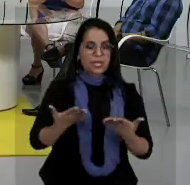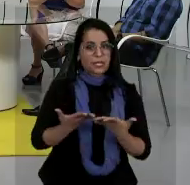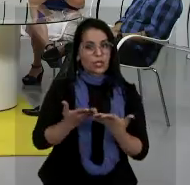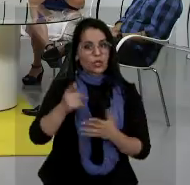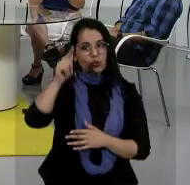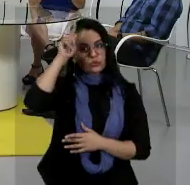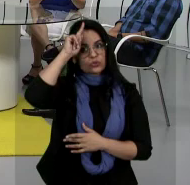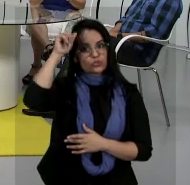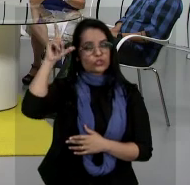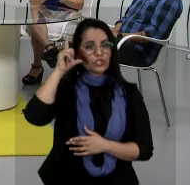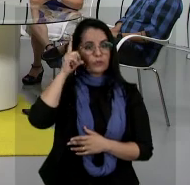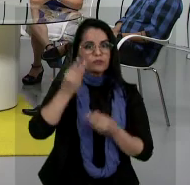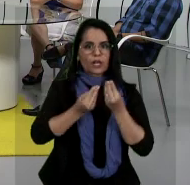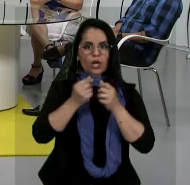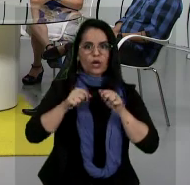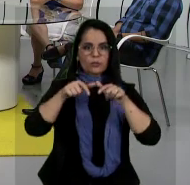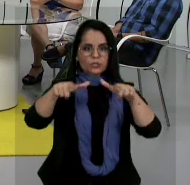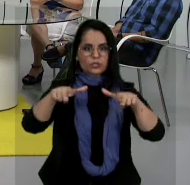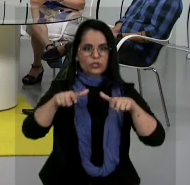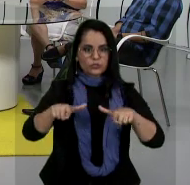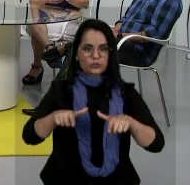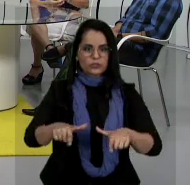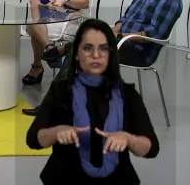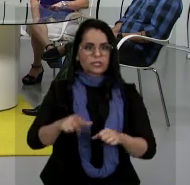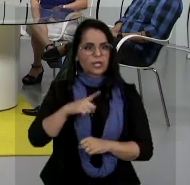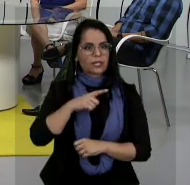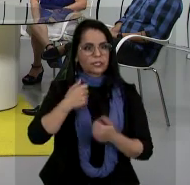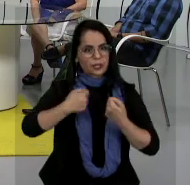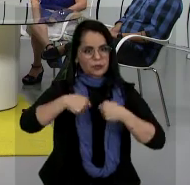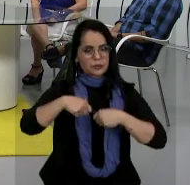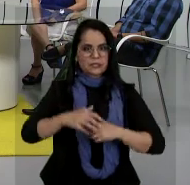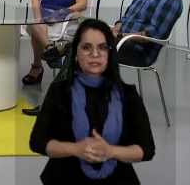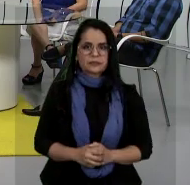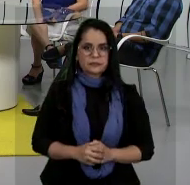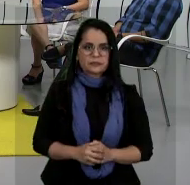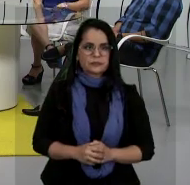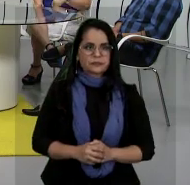o Gilbert falar sobre as certificações, né, Gilbert, que a gente precisa.